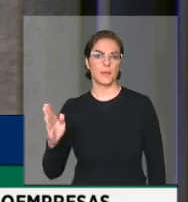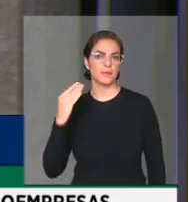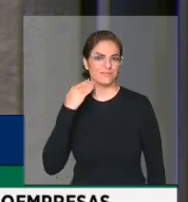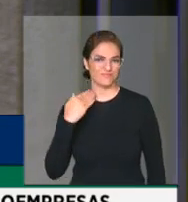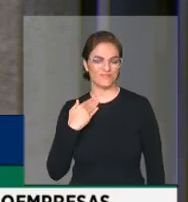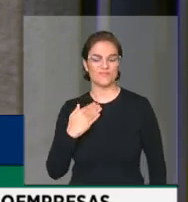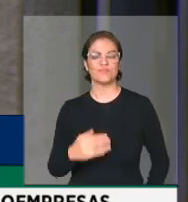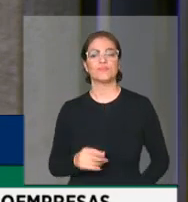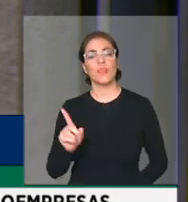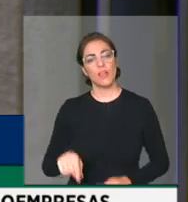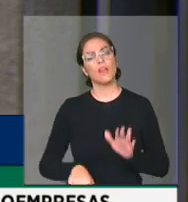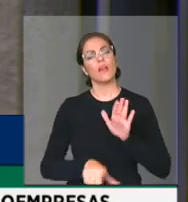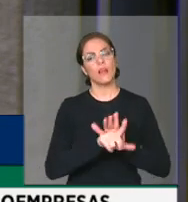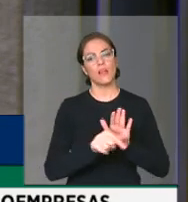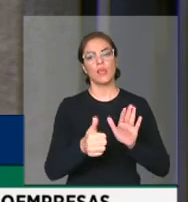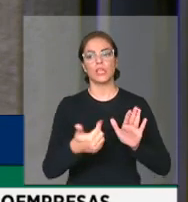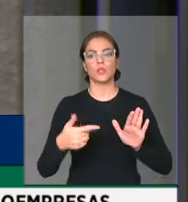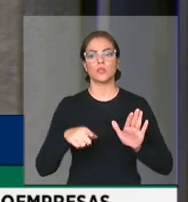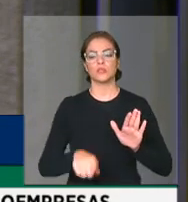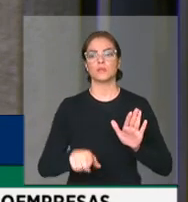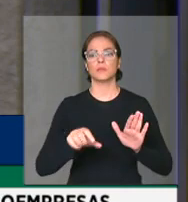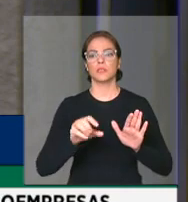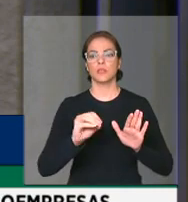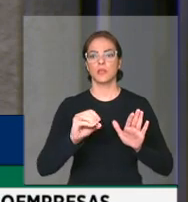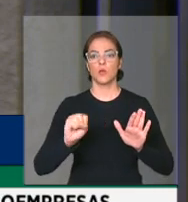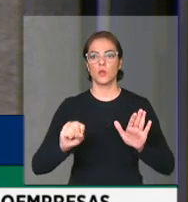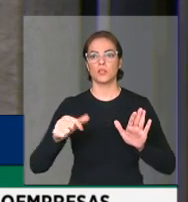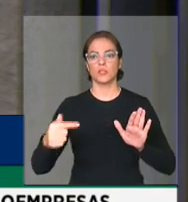que trata a Lei número